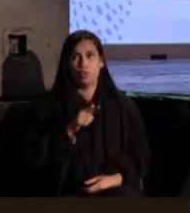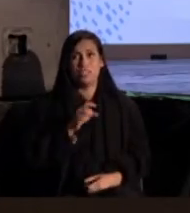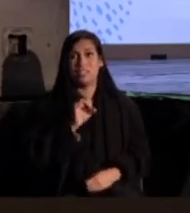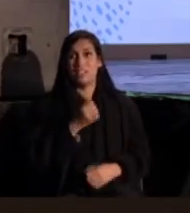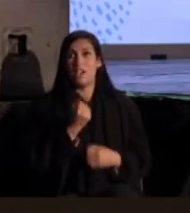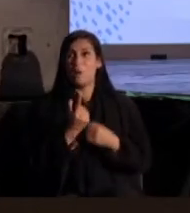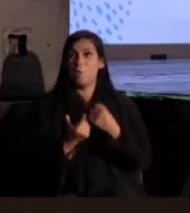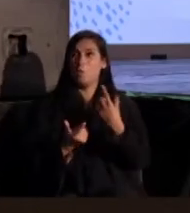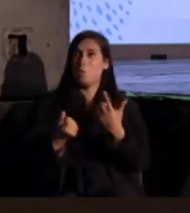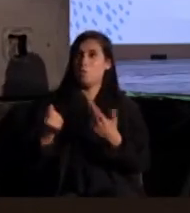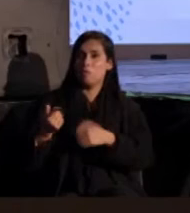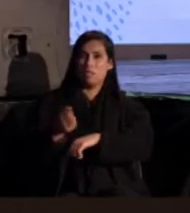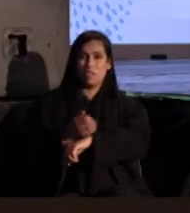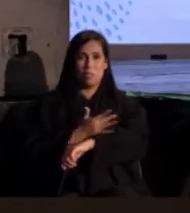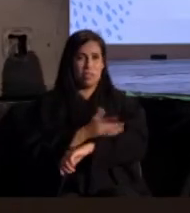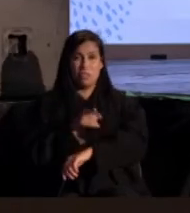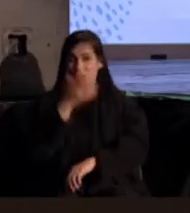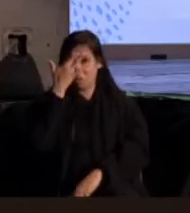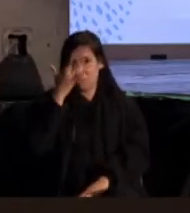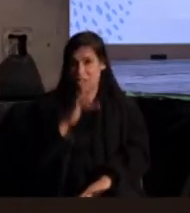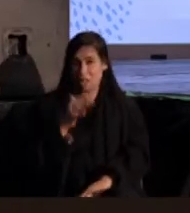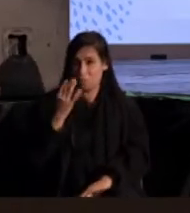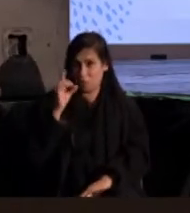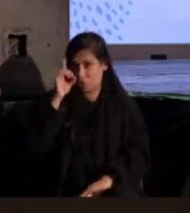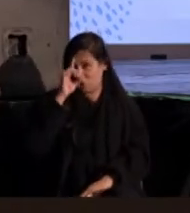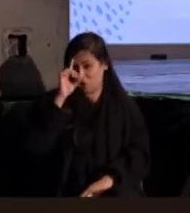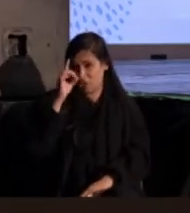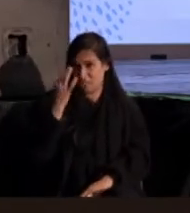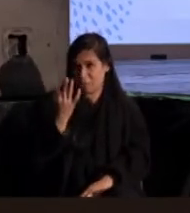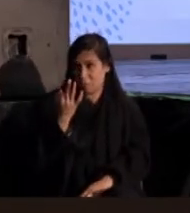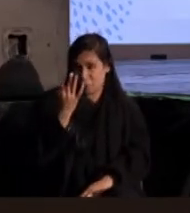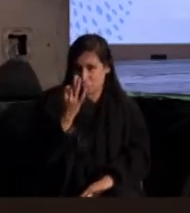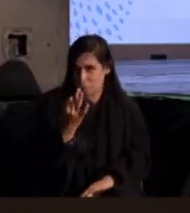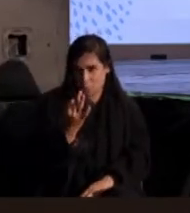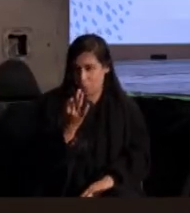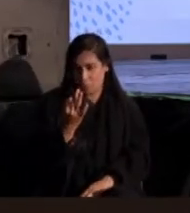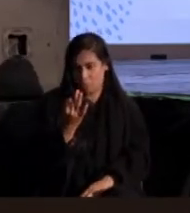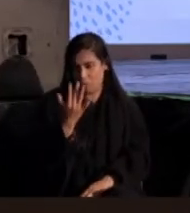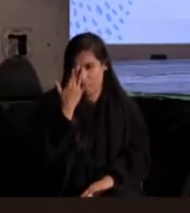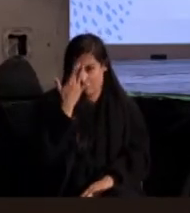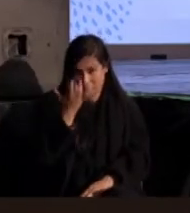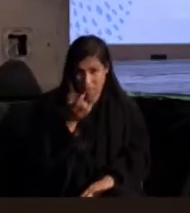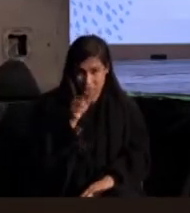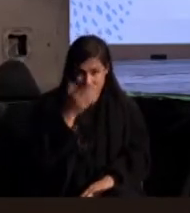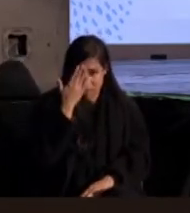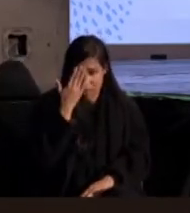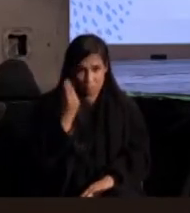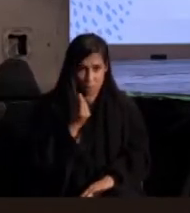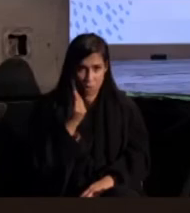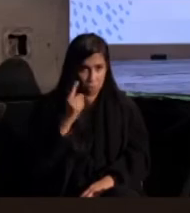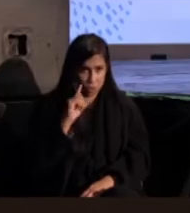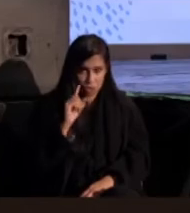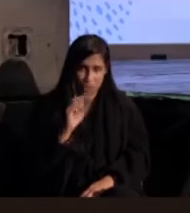Não sabe como será o amanhã. Não tem nenhum tipo de esquema previdenciário. E nessa ausência de